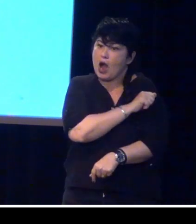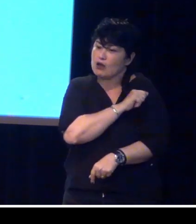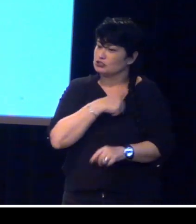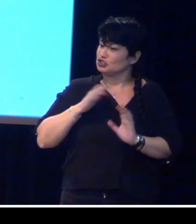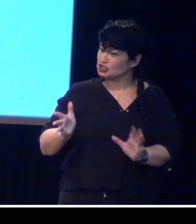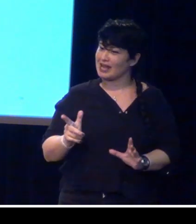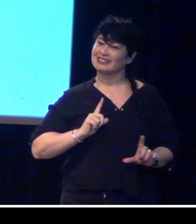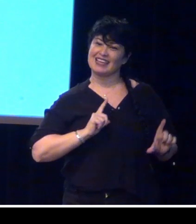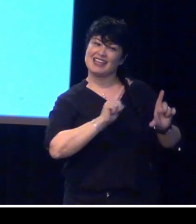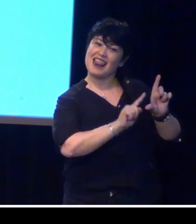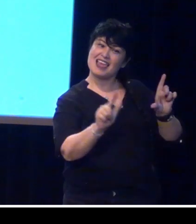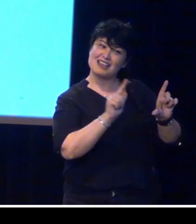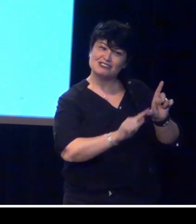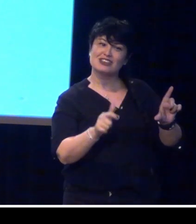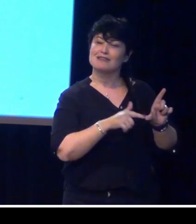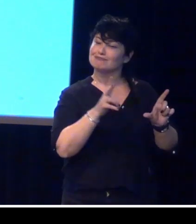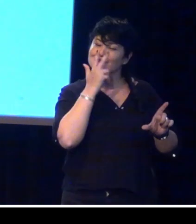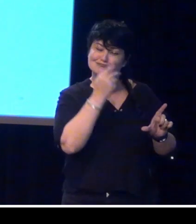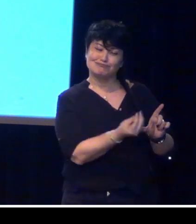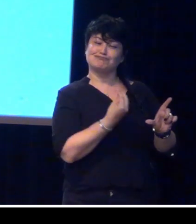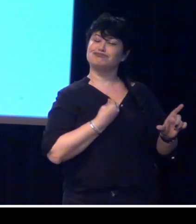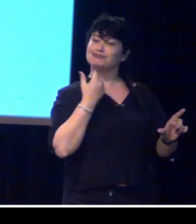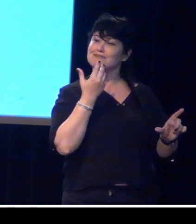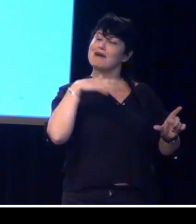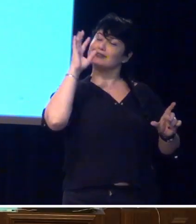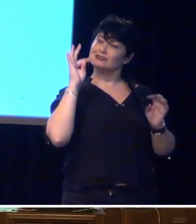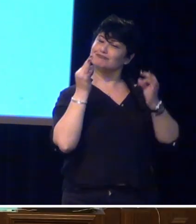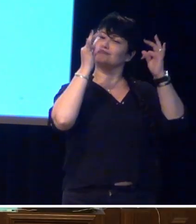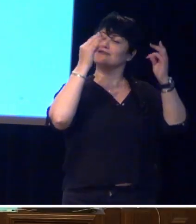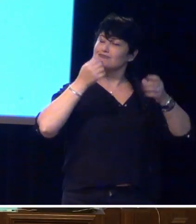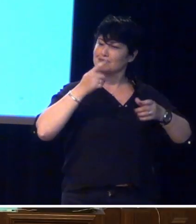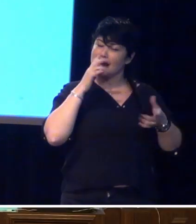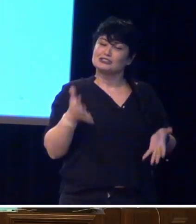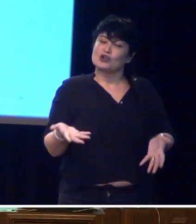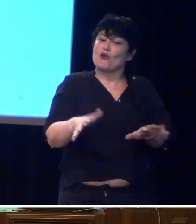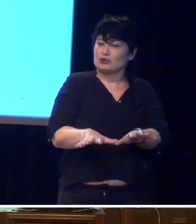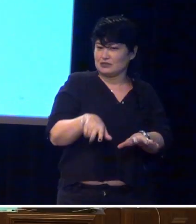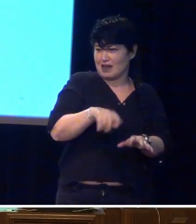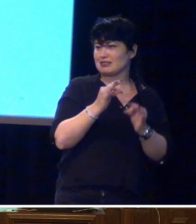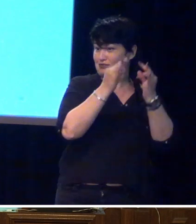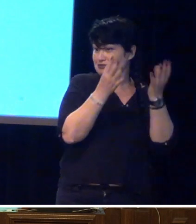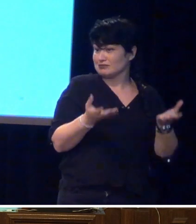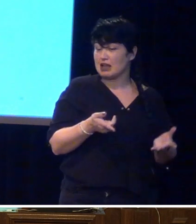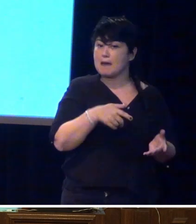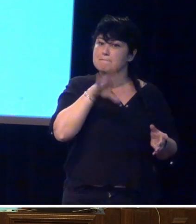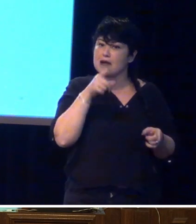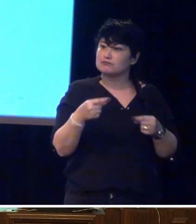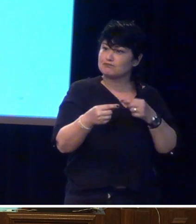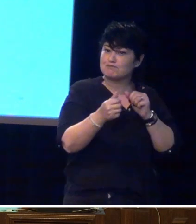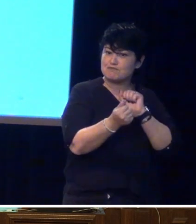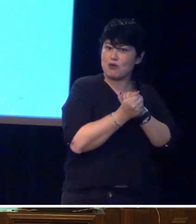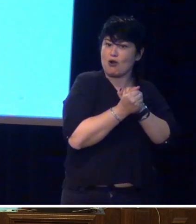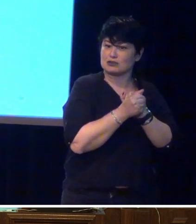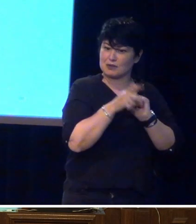já tenho uma legenda, então ela torna mais inclusiva a tecnologia. Elas ficam mais próximas da vivência do